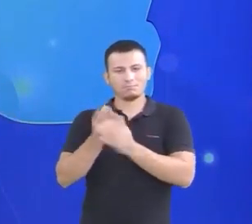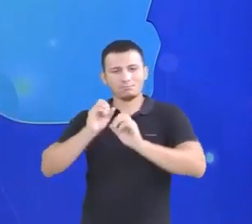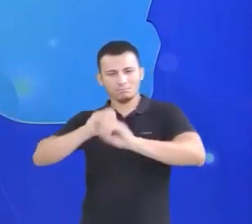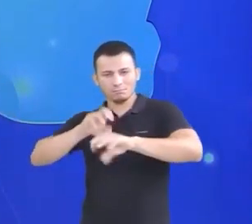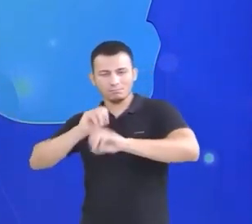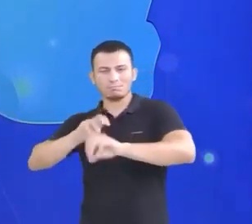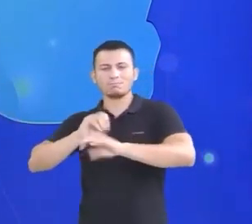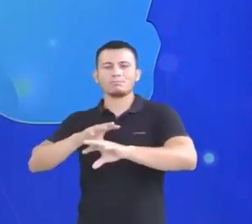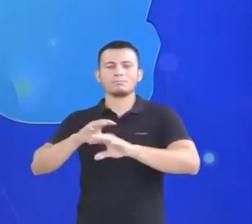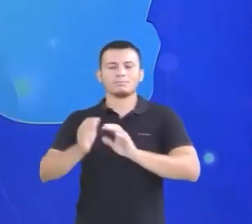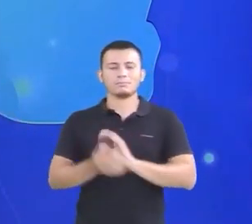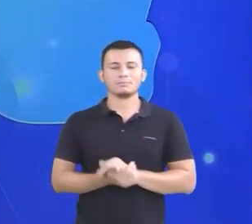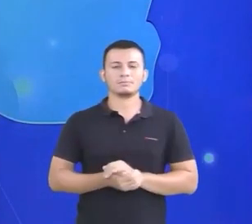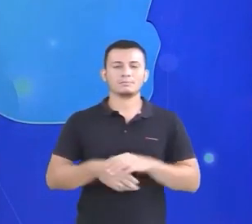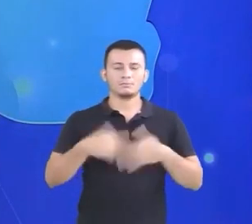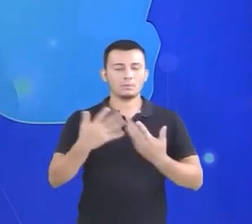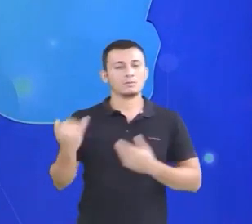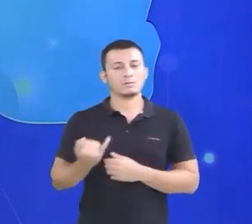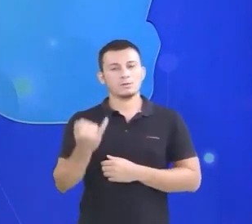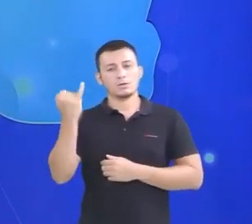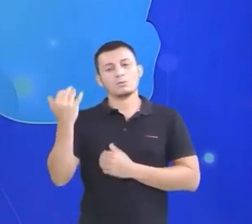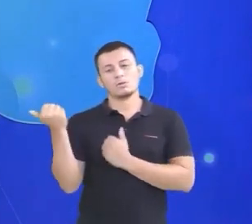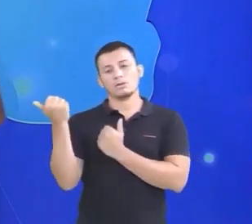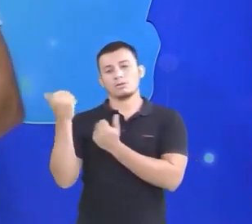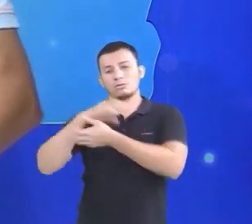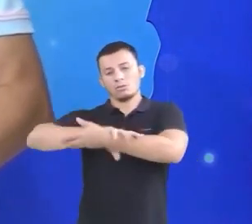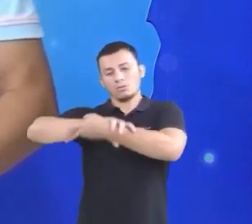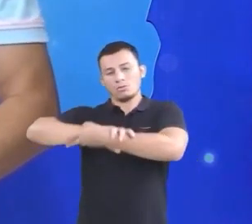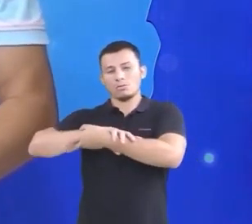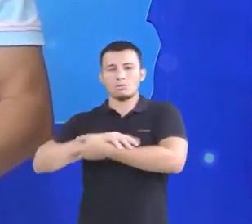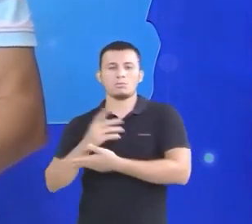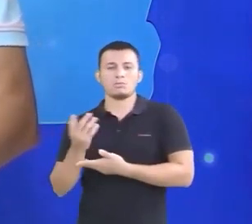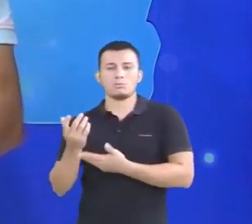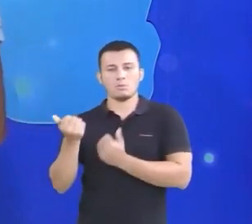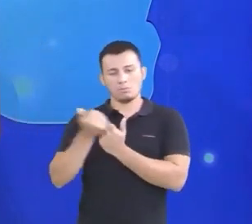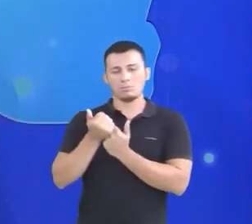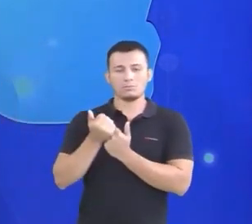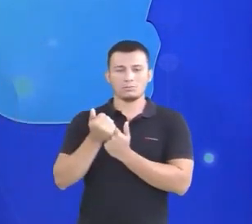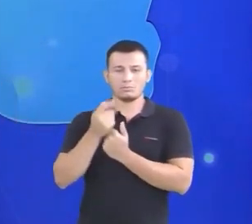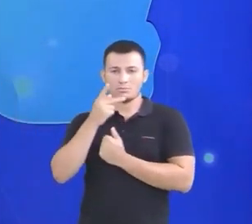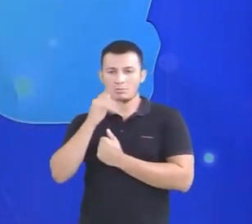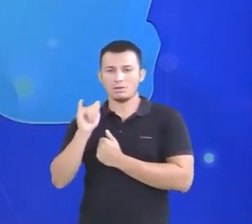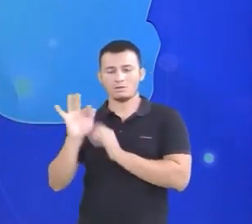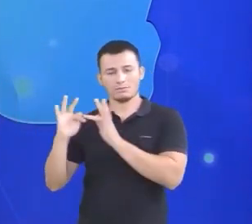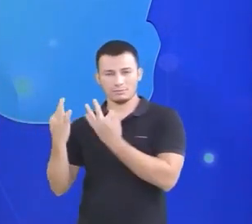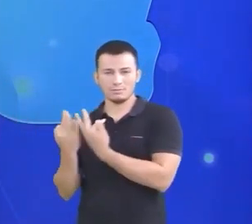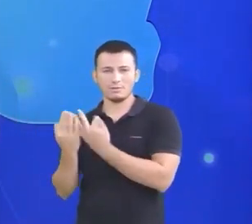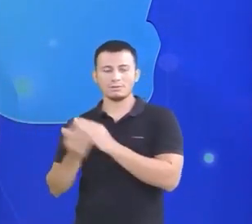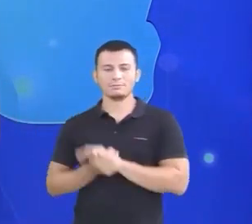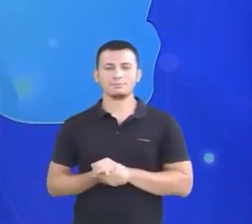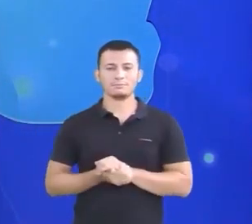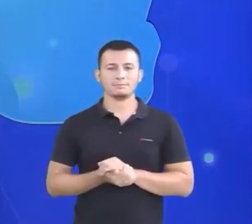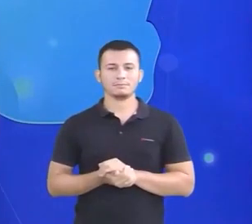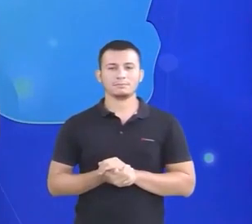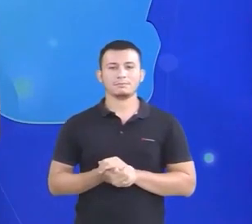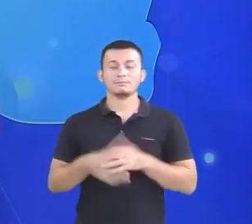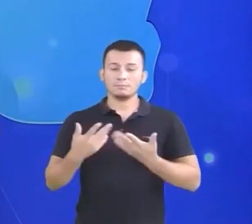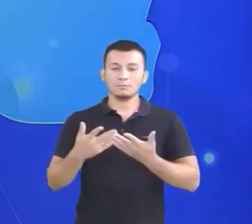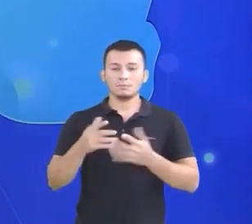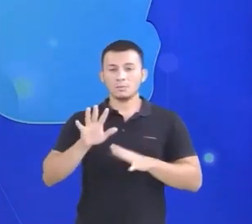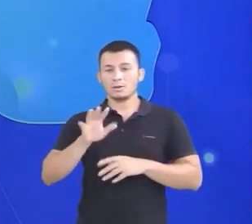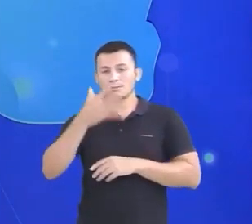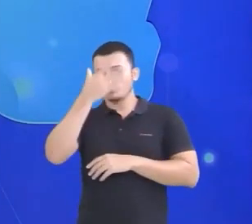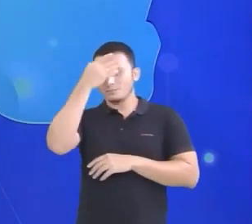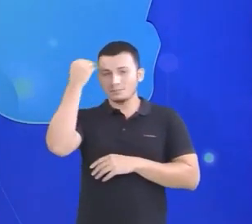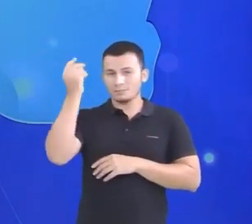de vocês. E para isso é muito importante o apoio dos pais. E só para concluir, não esqueçam de, sempre